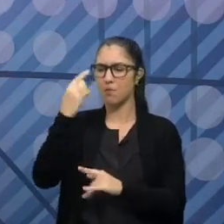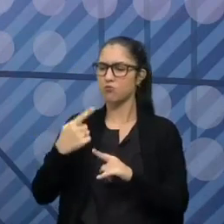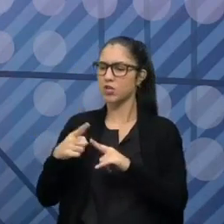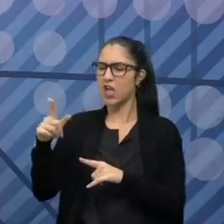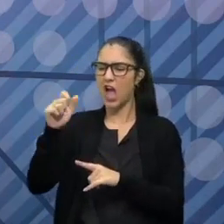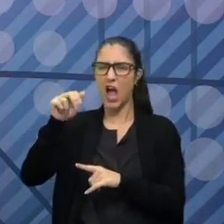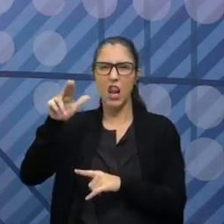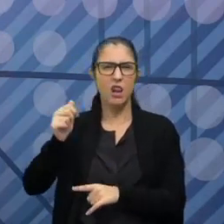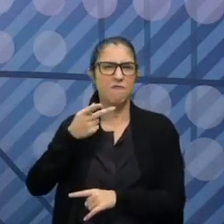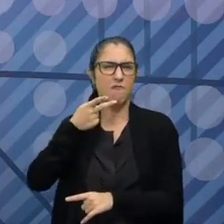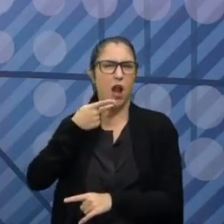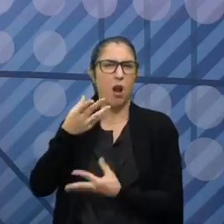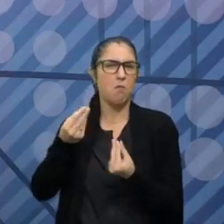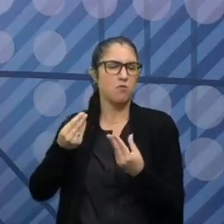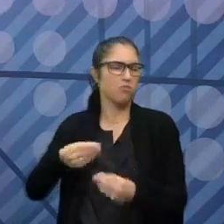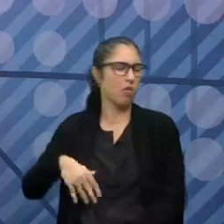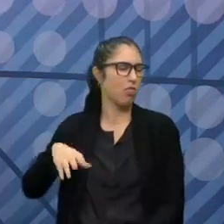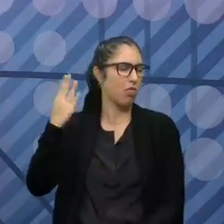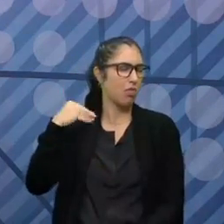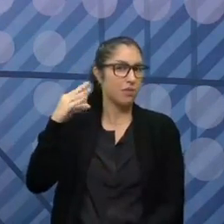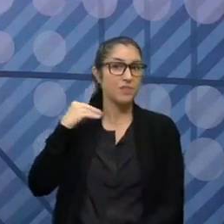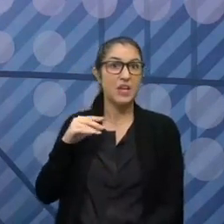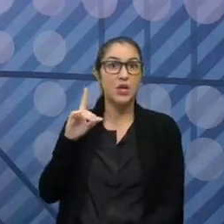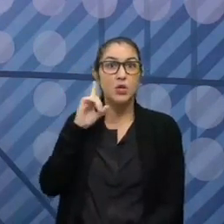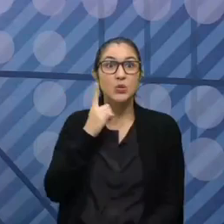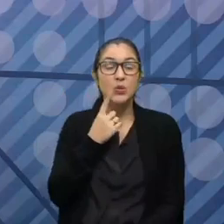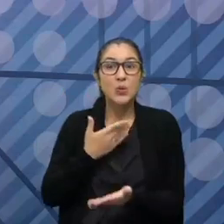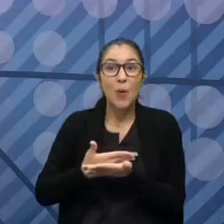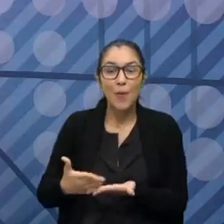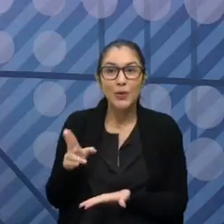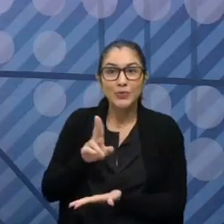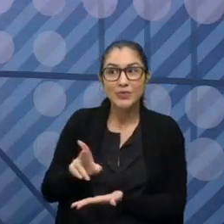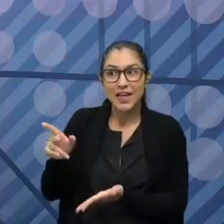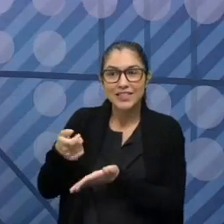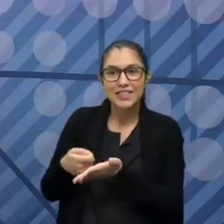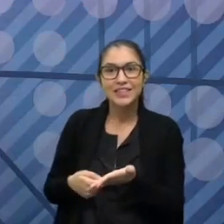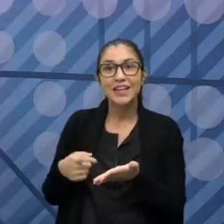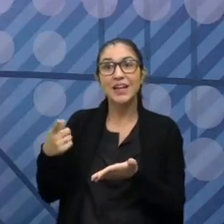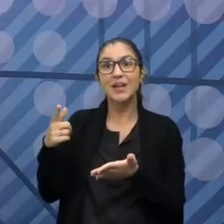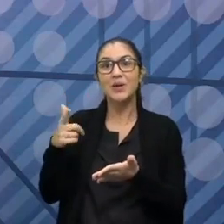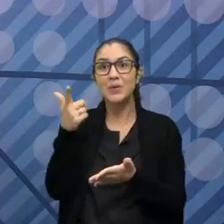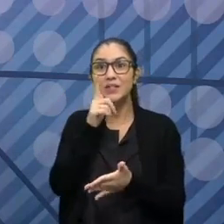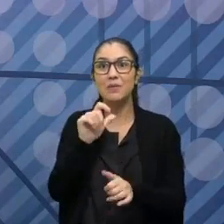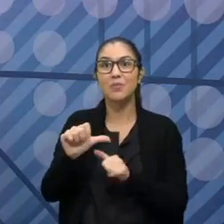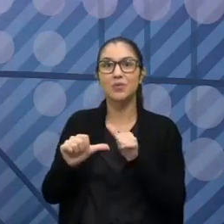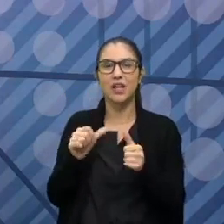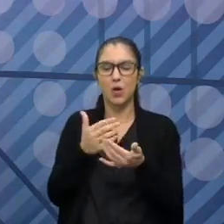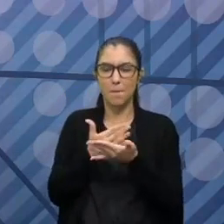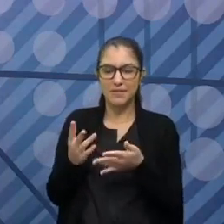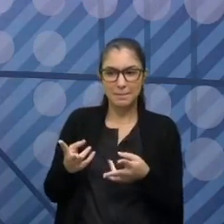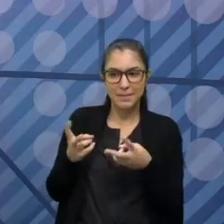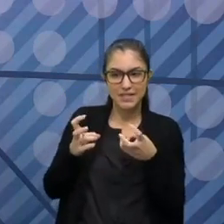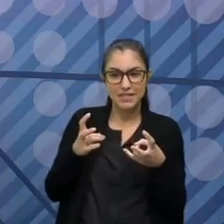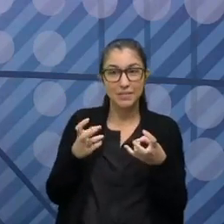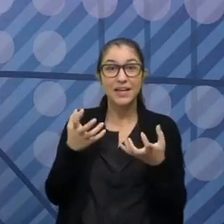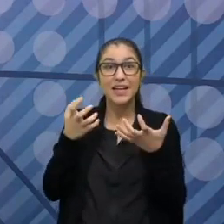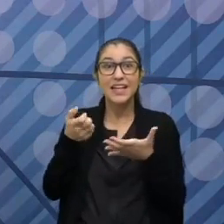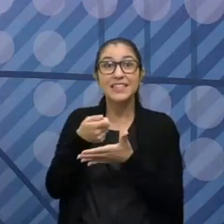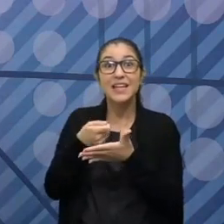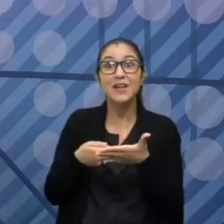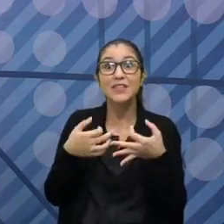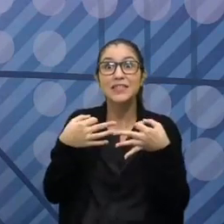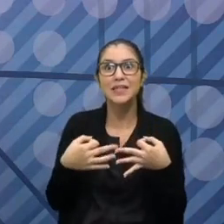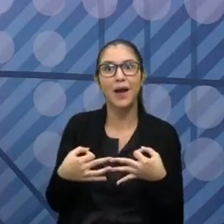Rita fala demais. Quando o surdo começa a utilizar essa escrita, ele mesmo corrige, ele começa a perceber e ele quer